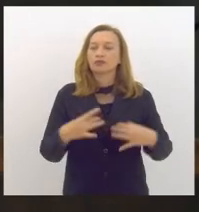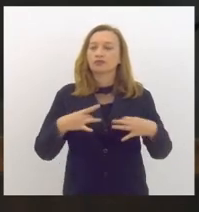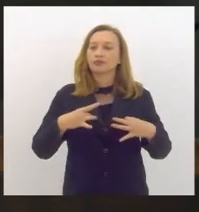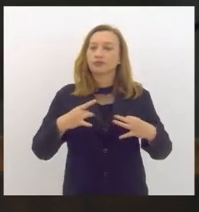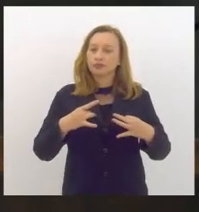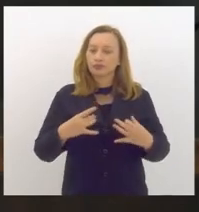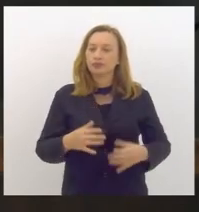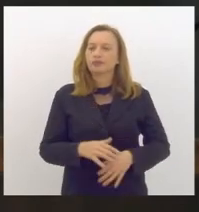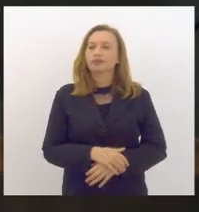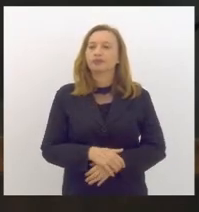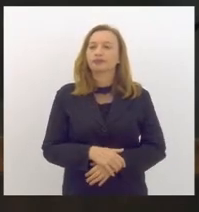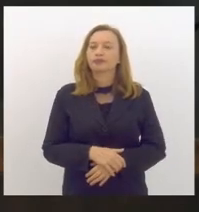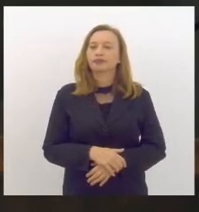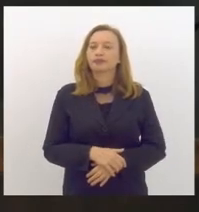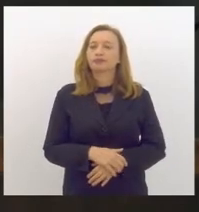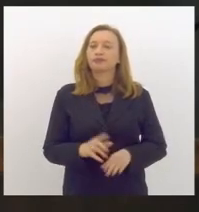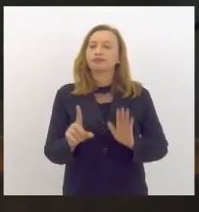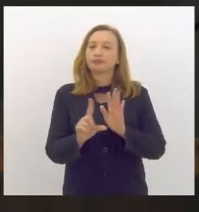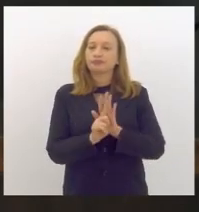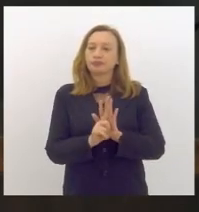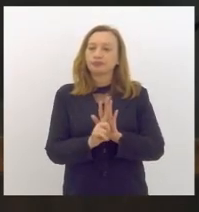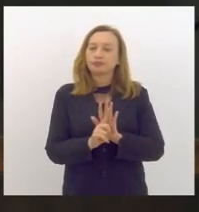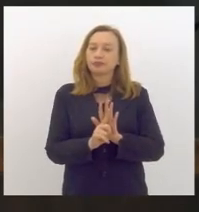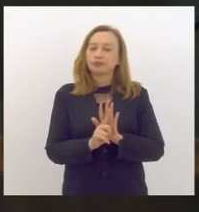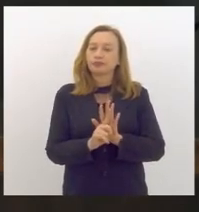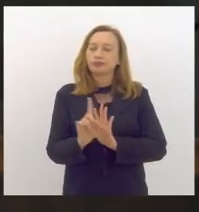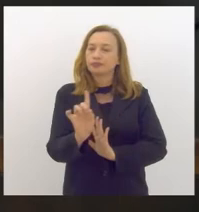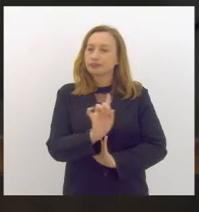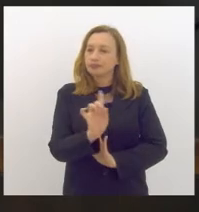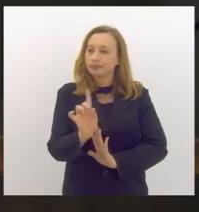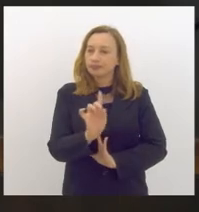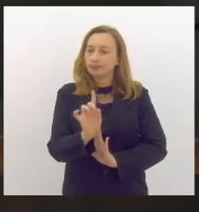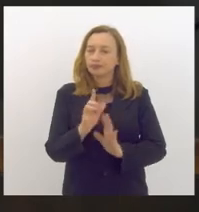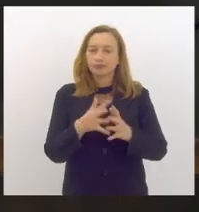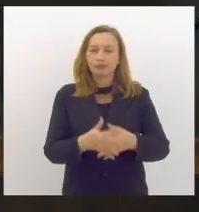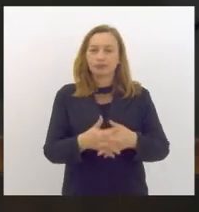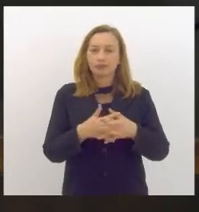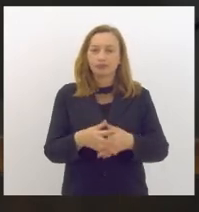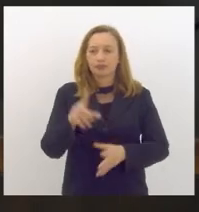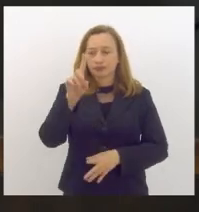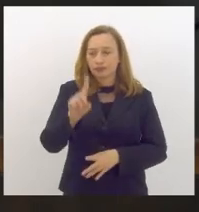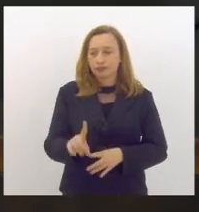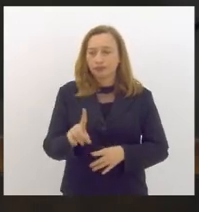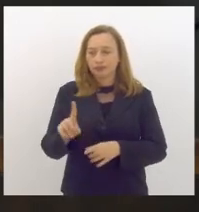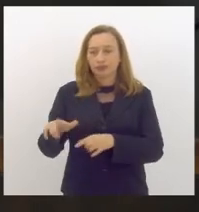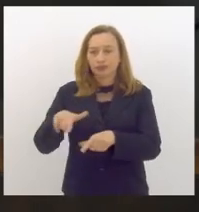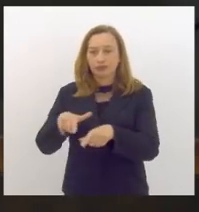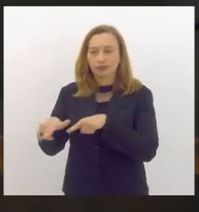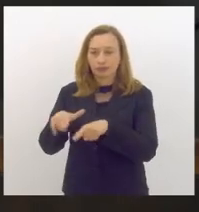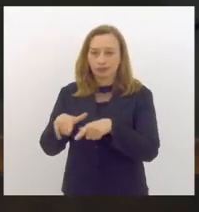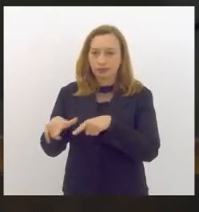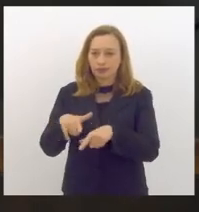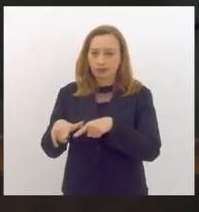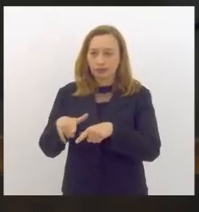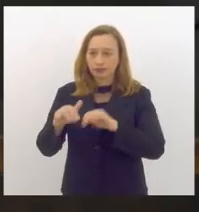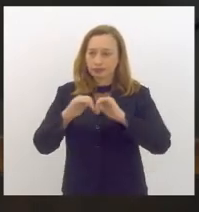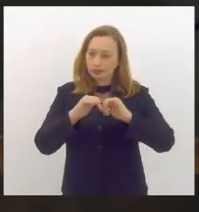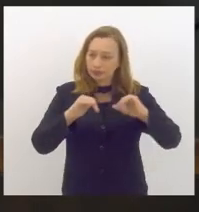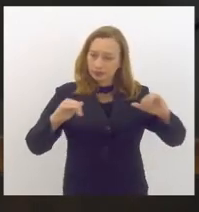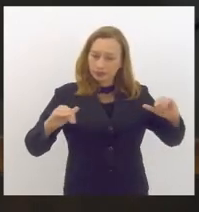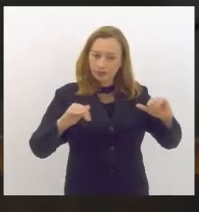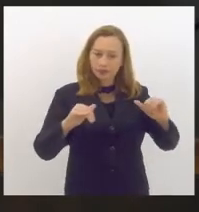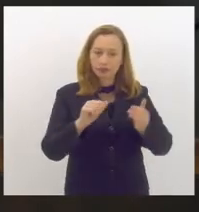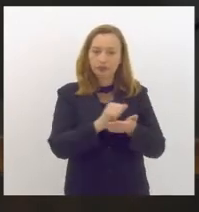voluntário previsto na presente lei não se confunde com o direito trabalhista de afastamento